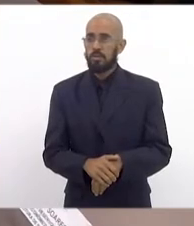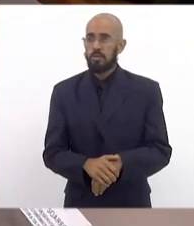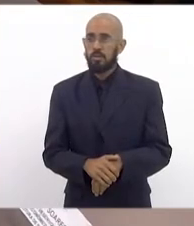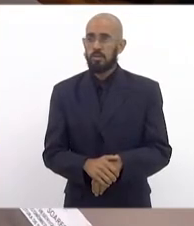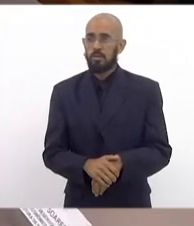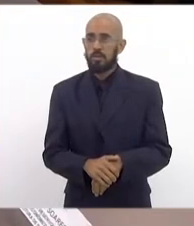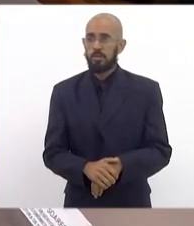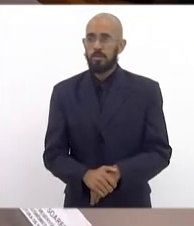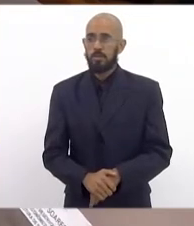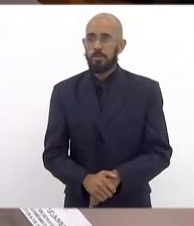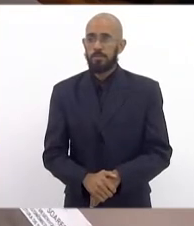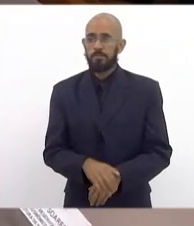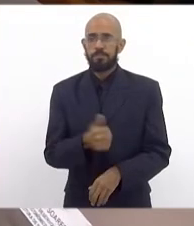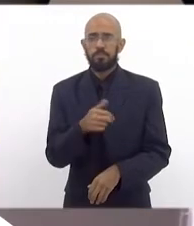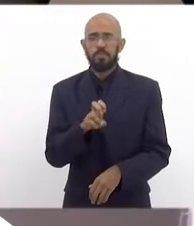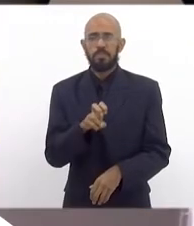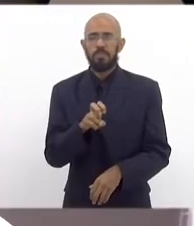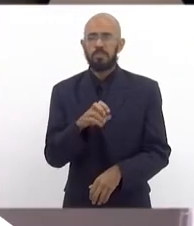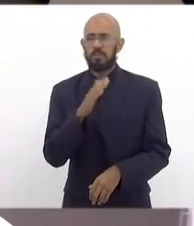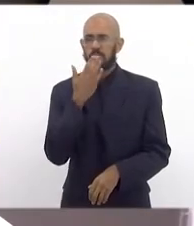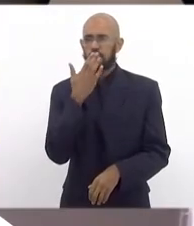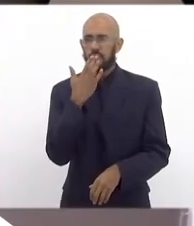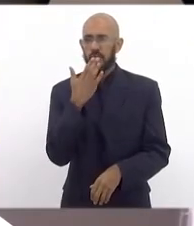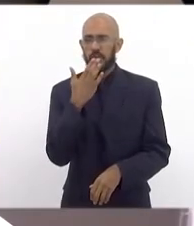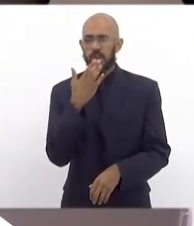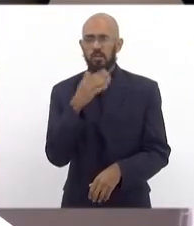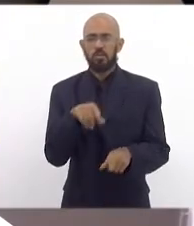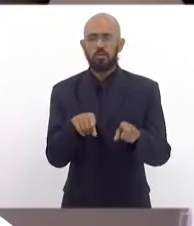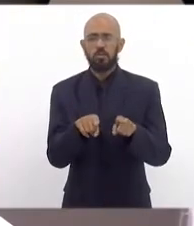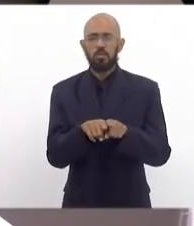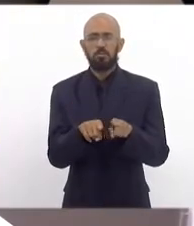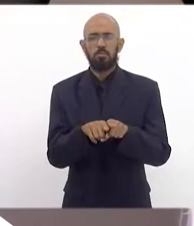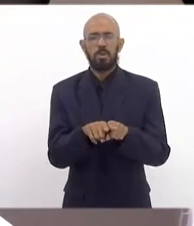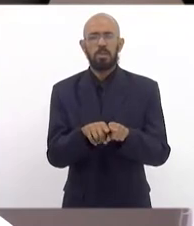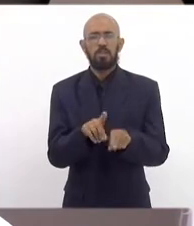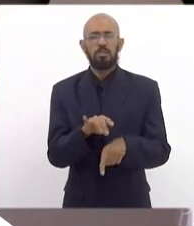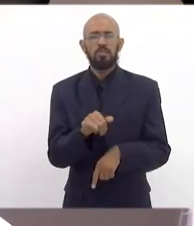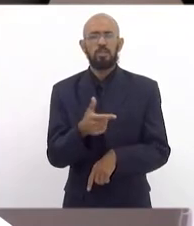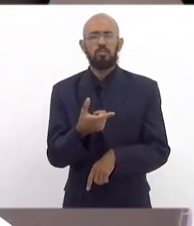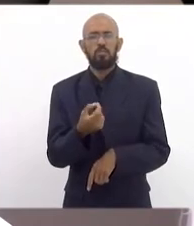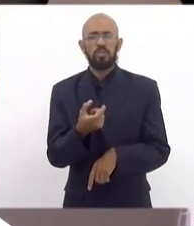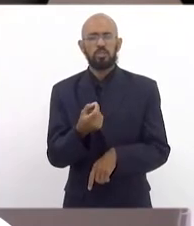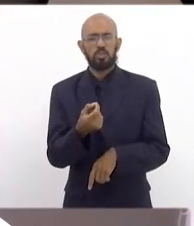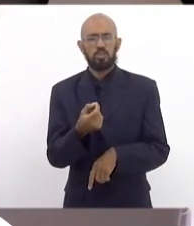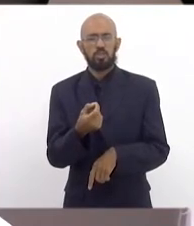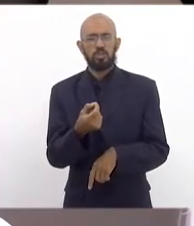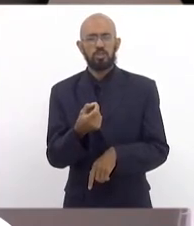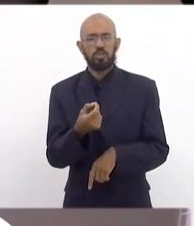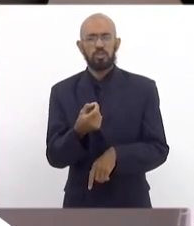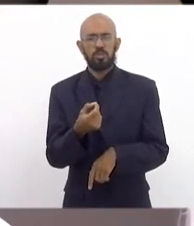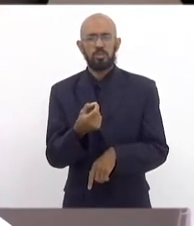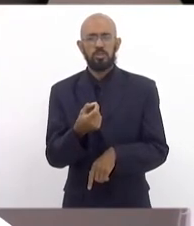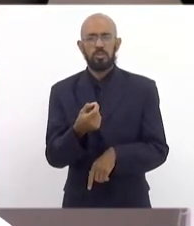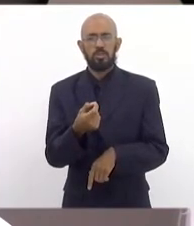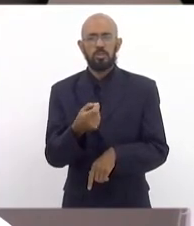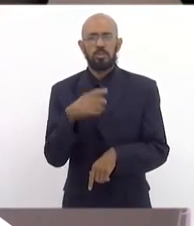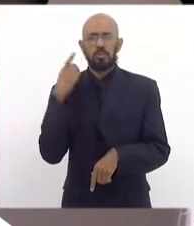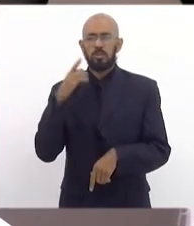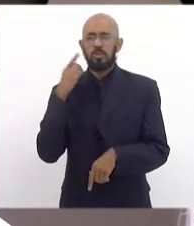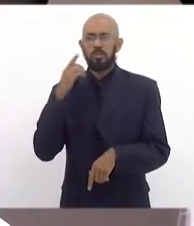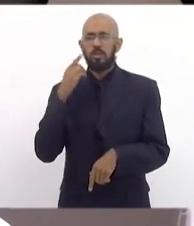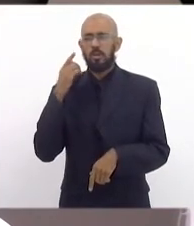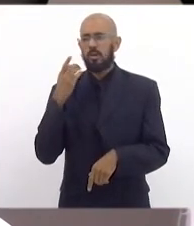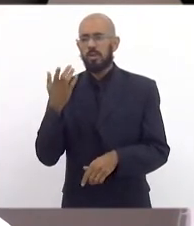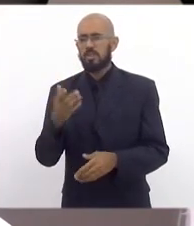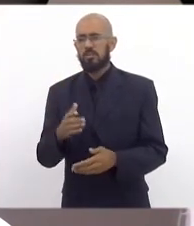Fevereiro e do dia vinte e o deputado colocou muito bem o problema da nossa querida Rua